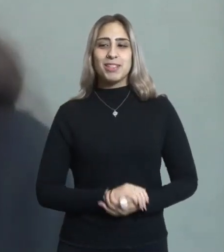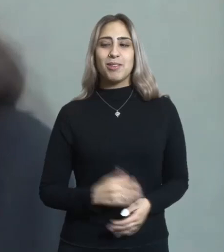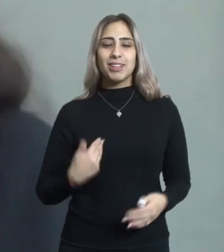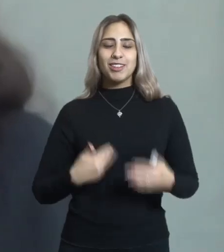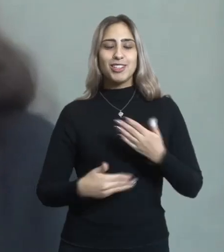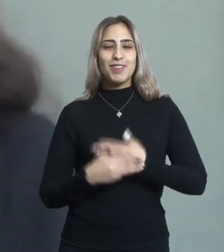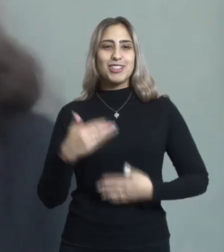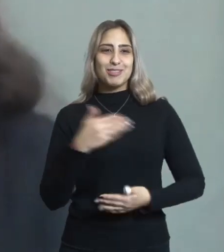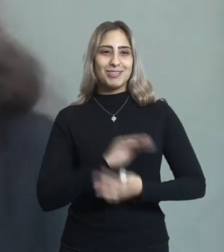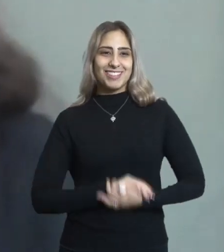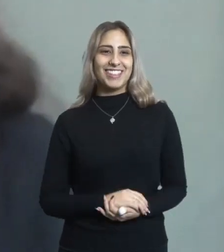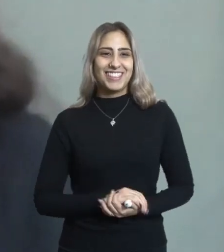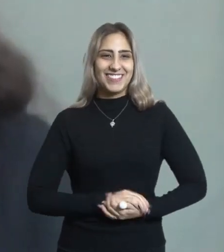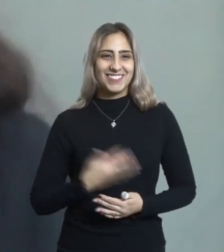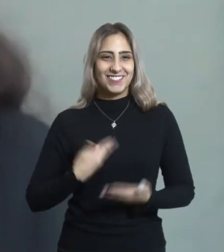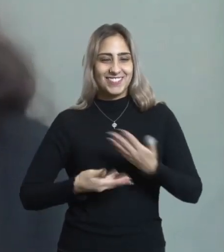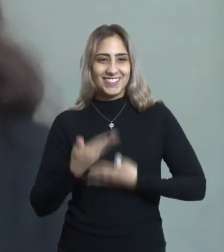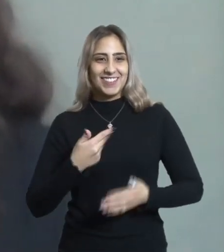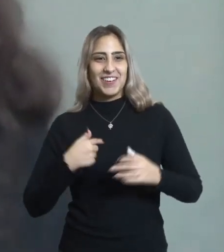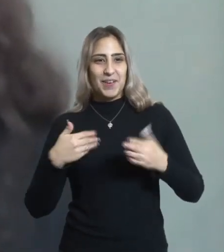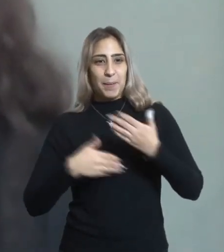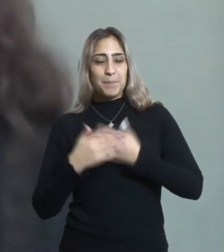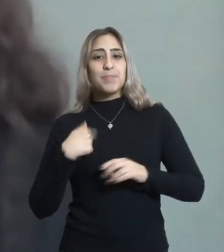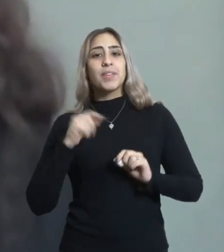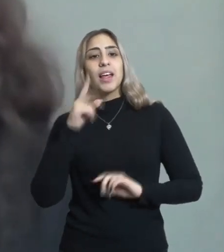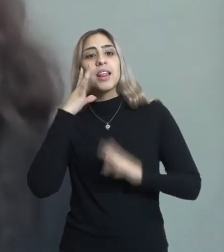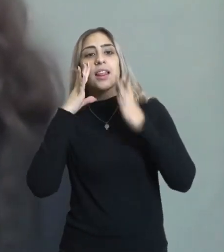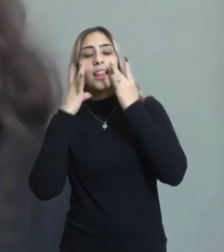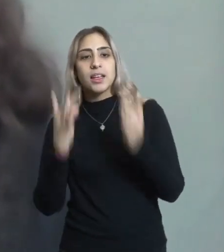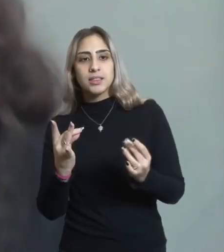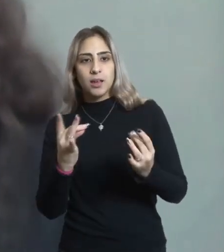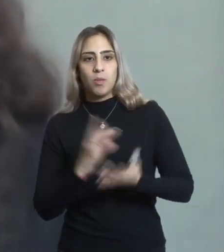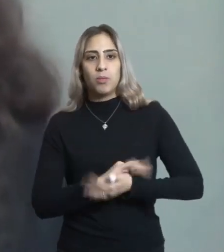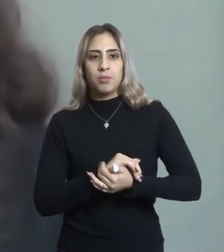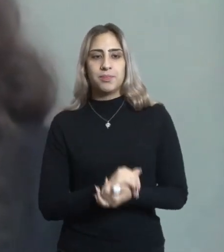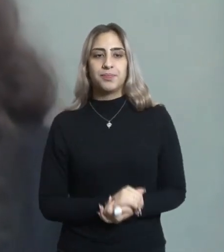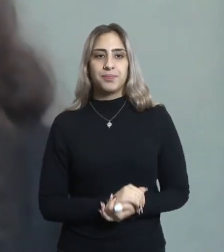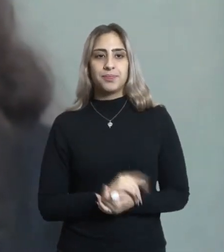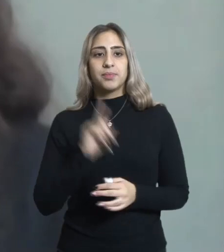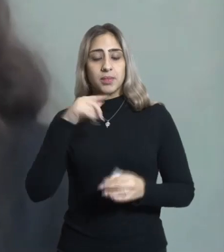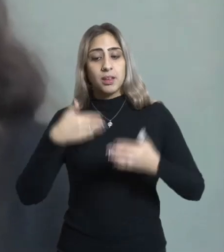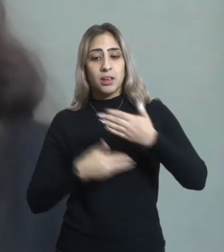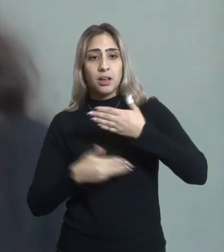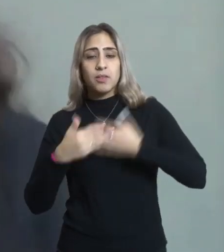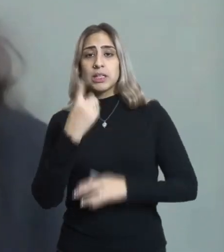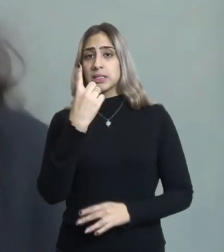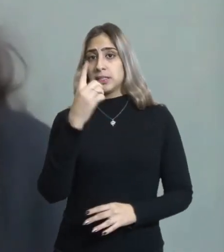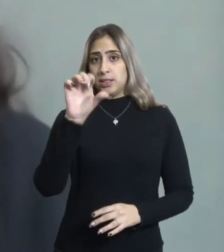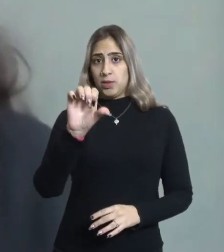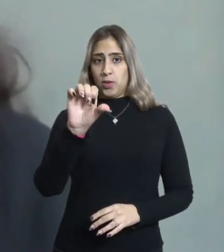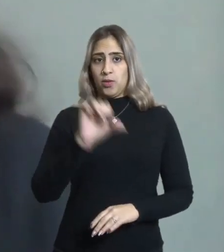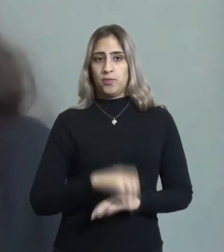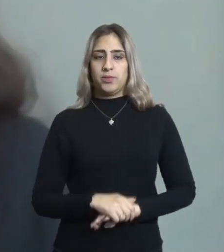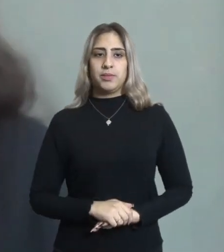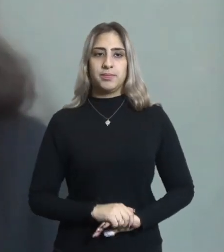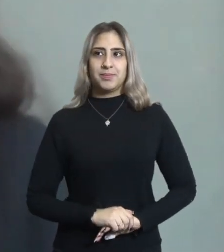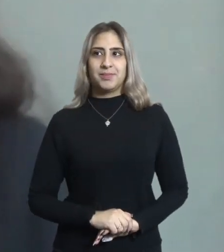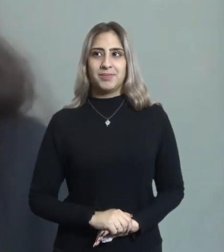sugestões de adaptações para alunos com baixa visão. É o slide, eu acho que 19, se não me